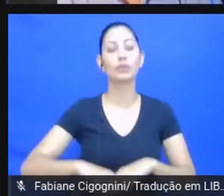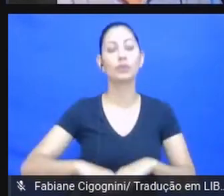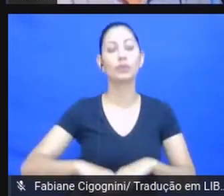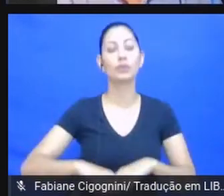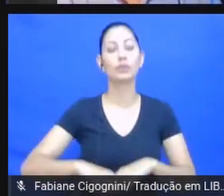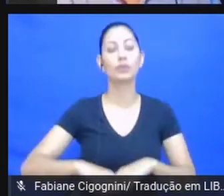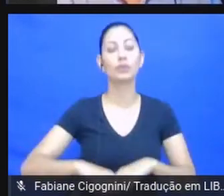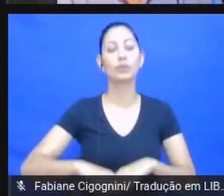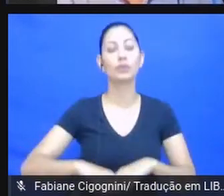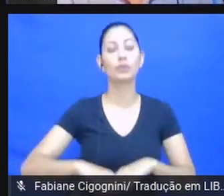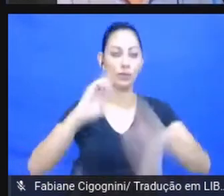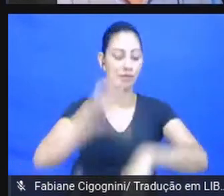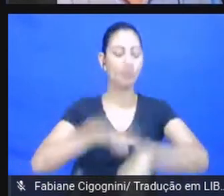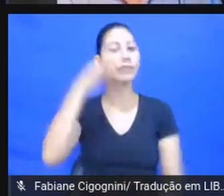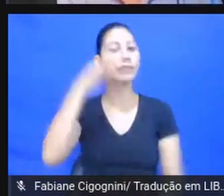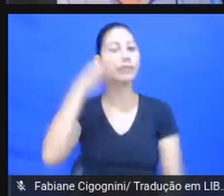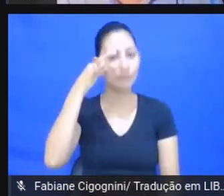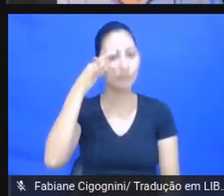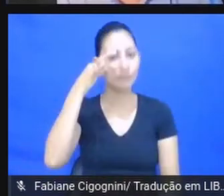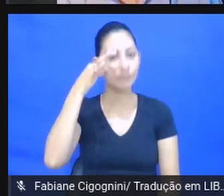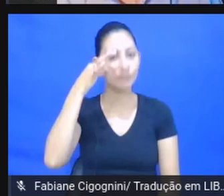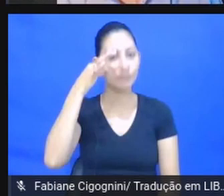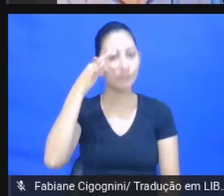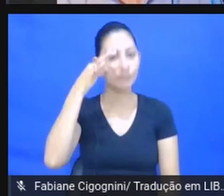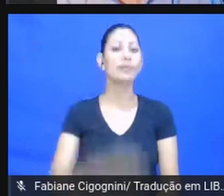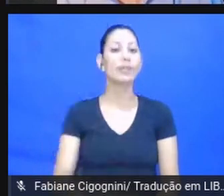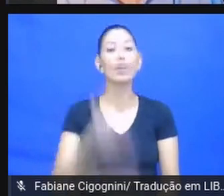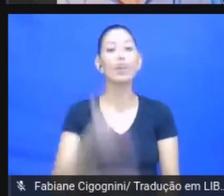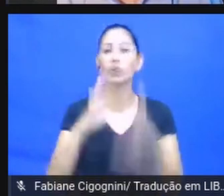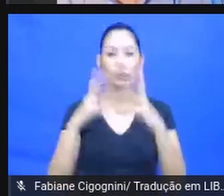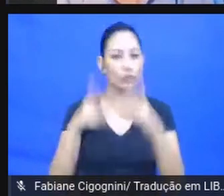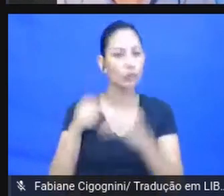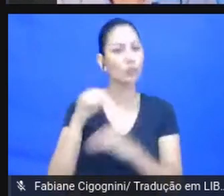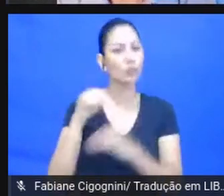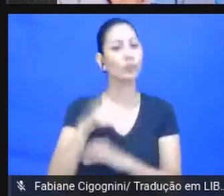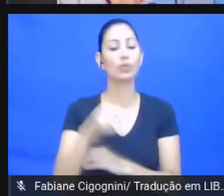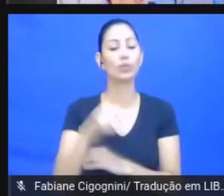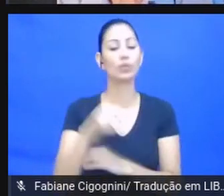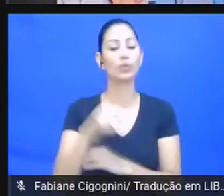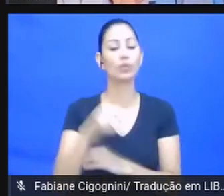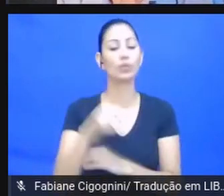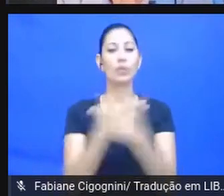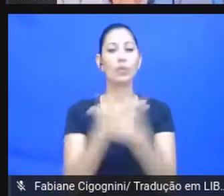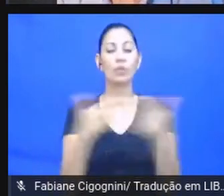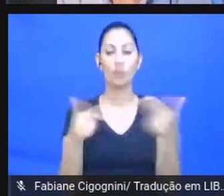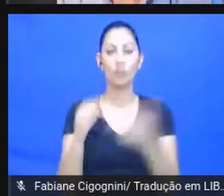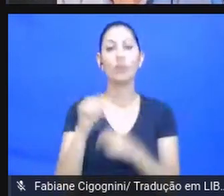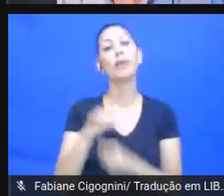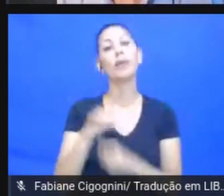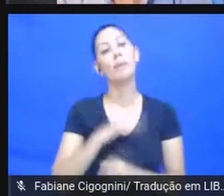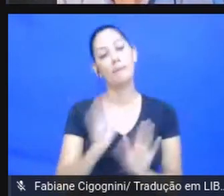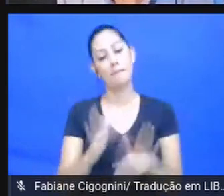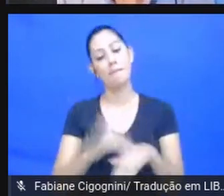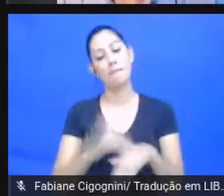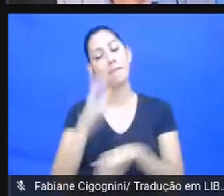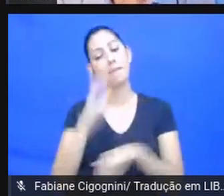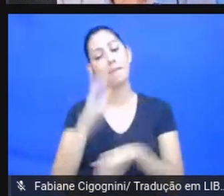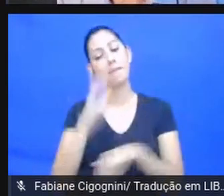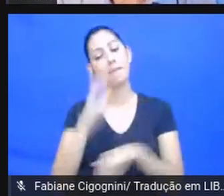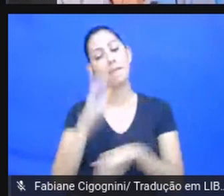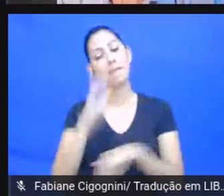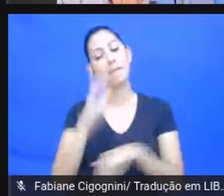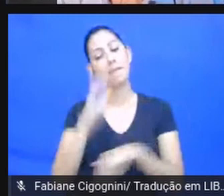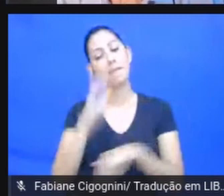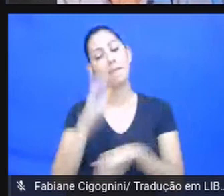real, com as assíncronas, enfim, tudo isso, algumas estavam mais preparadas. A